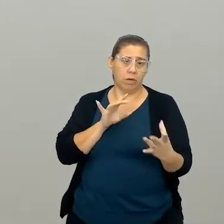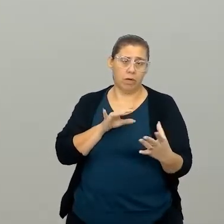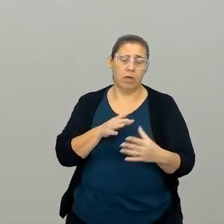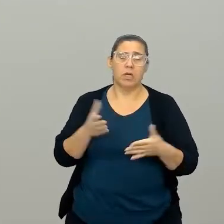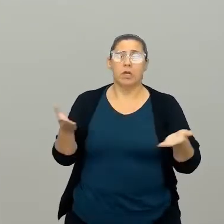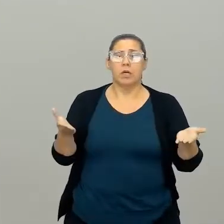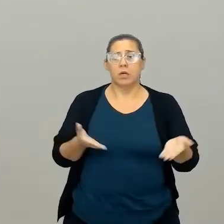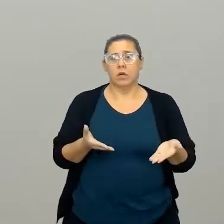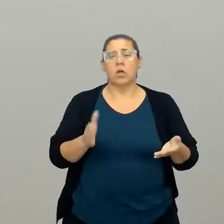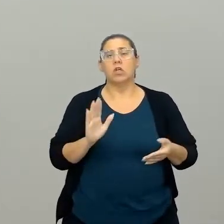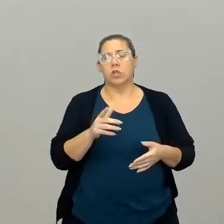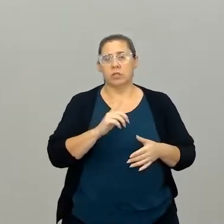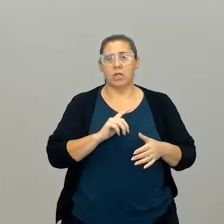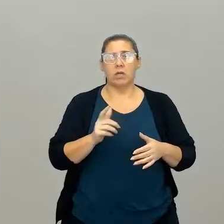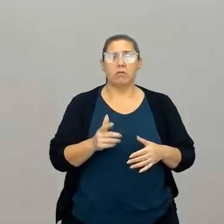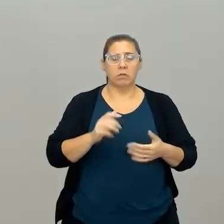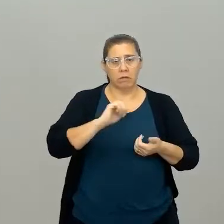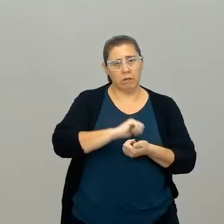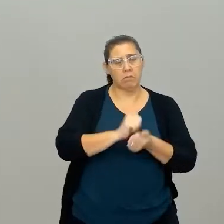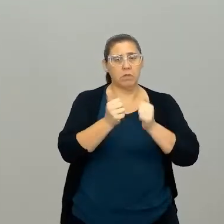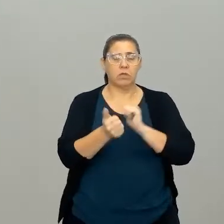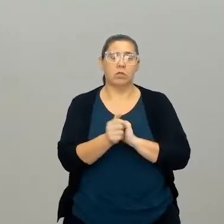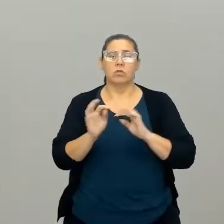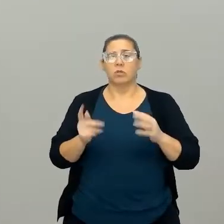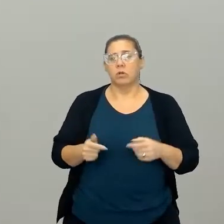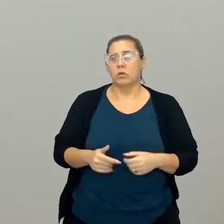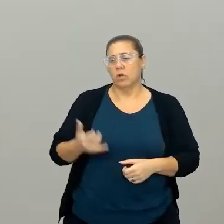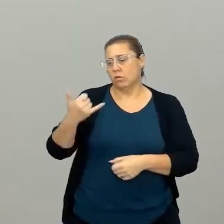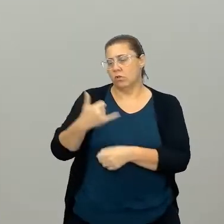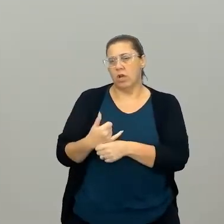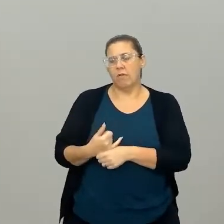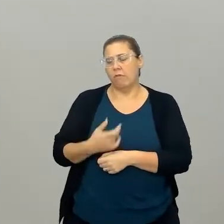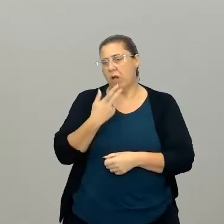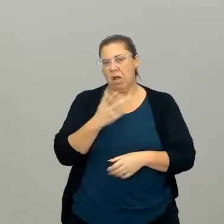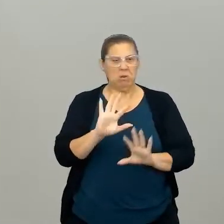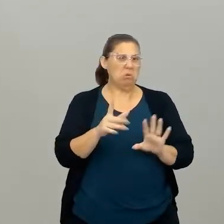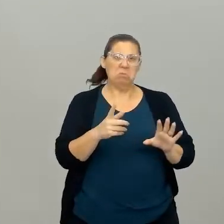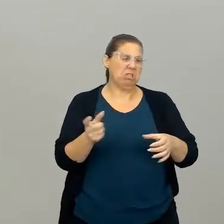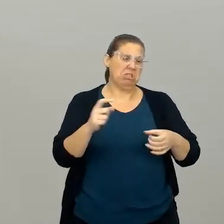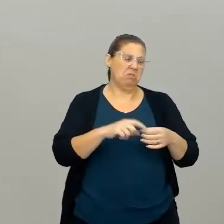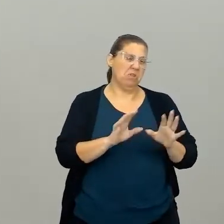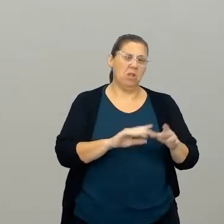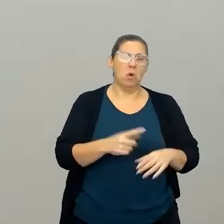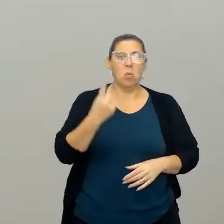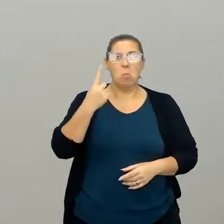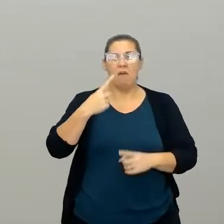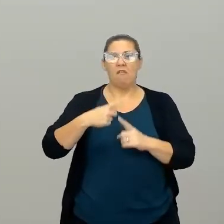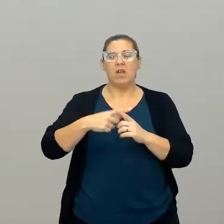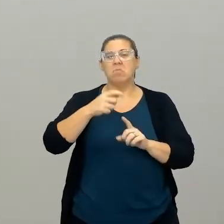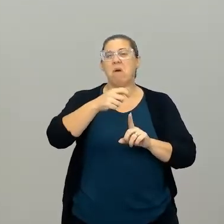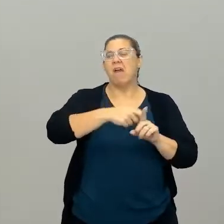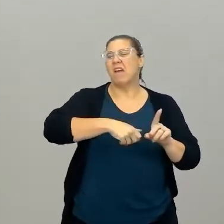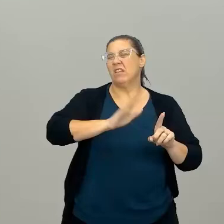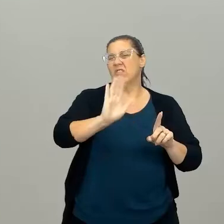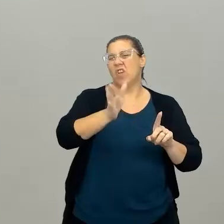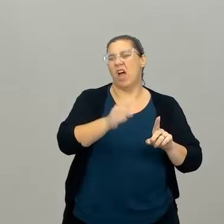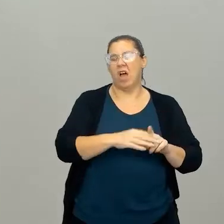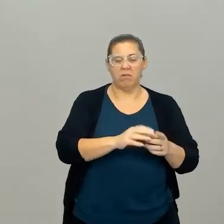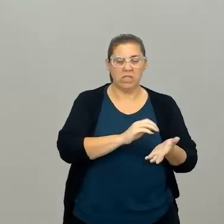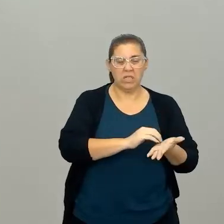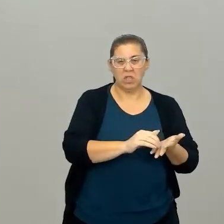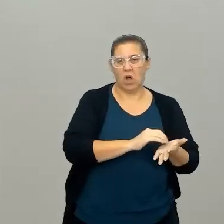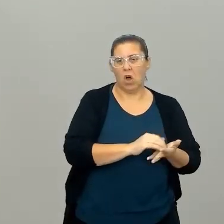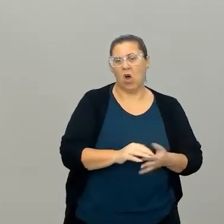que já houve as flexibilizações, tudo, o patrão falou, não precisa voltar. Vocês vêm uma vez por mês para o